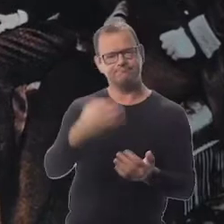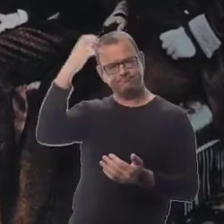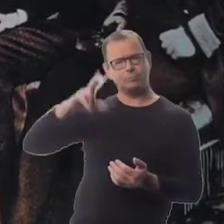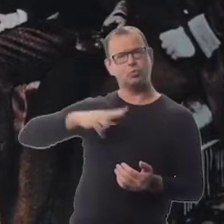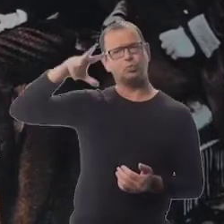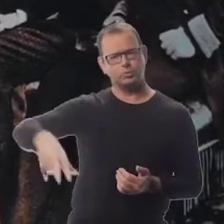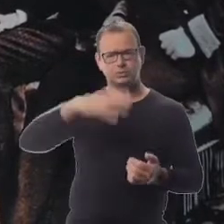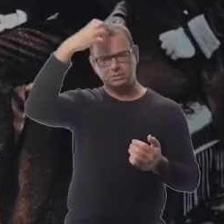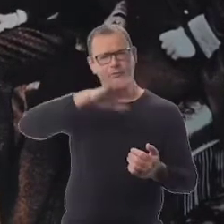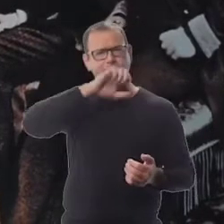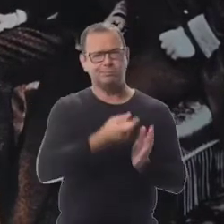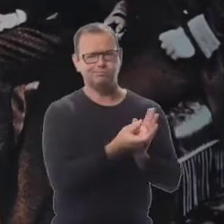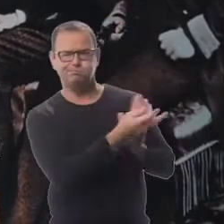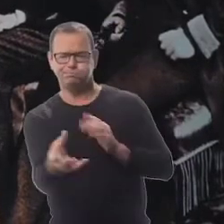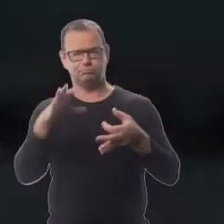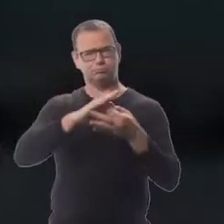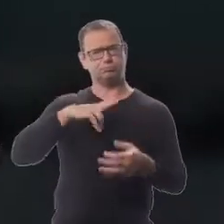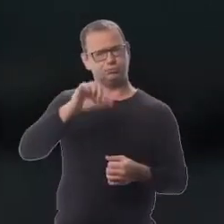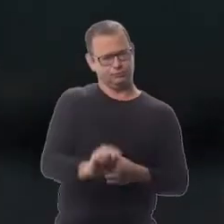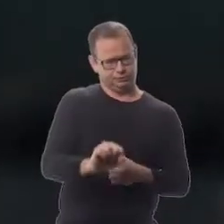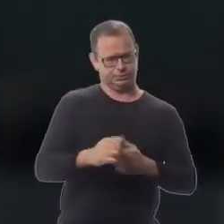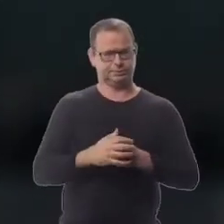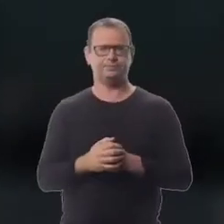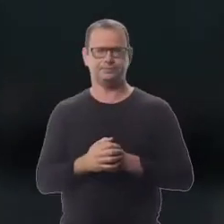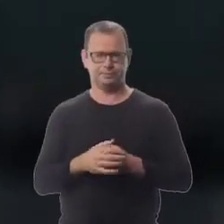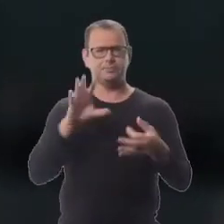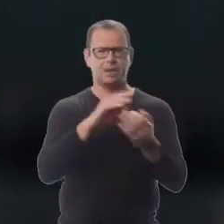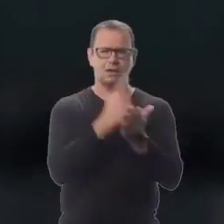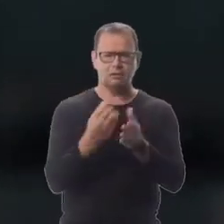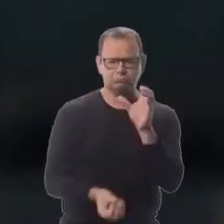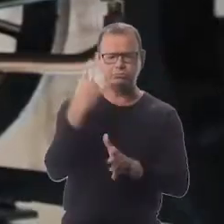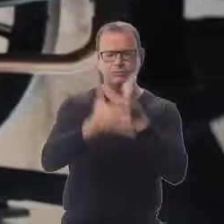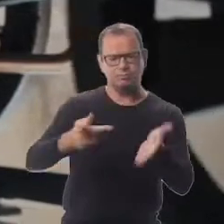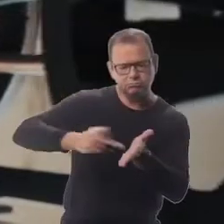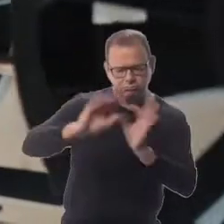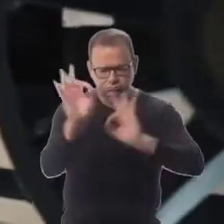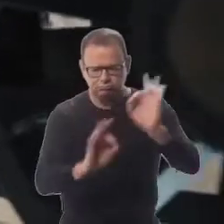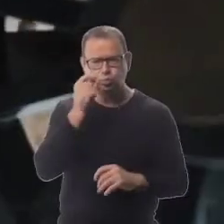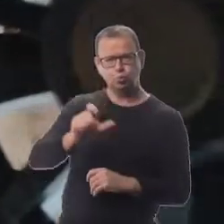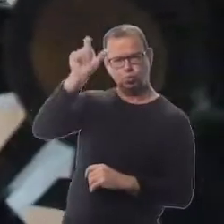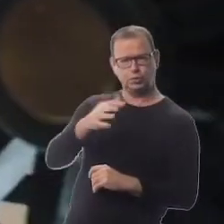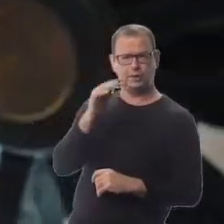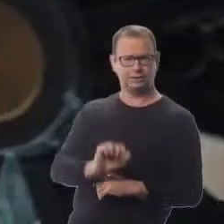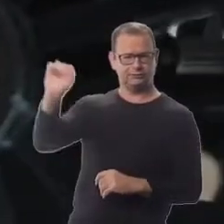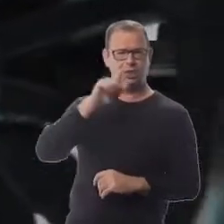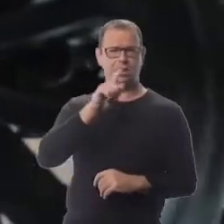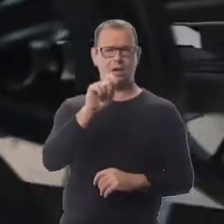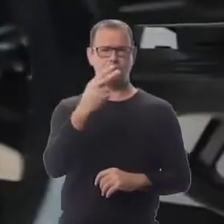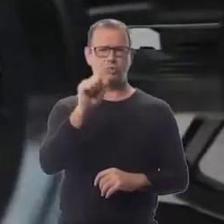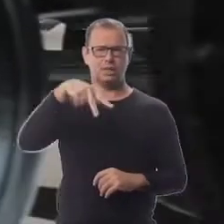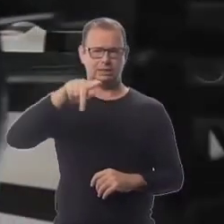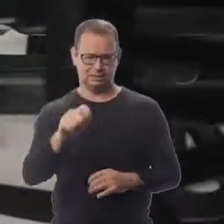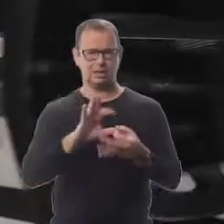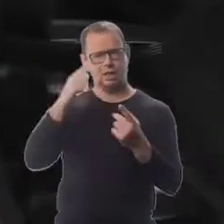aos pequenos príncipes da família real portuguesa, tendo sido fabricada pelo engenheiro mecânico Eugène Philippe. Circulava numa rede